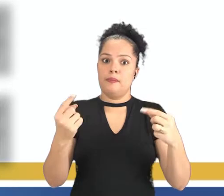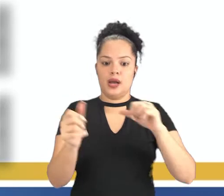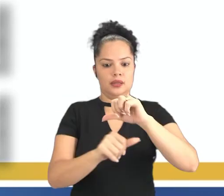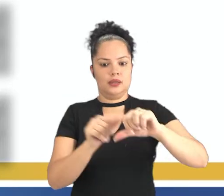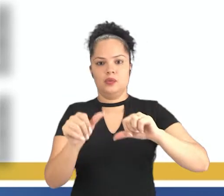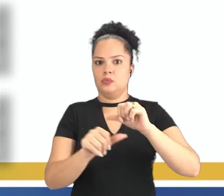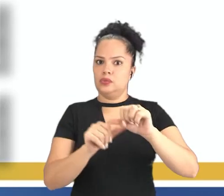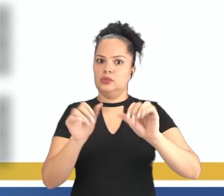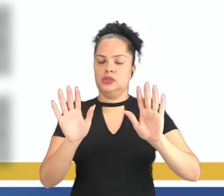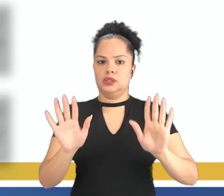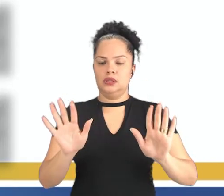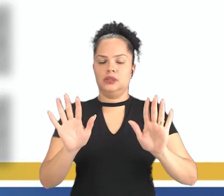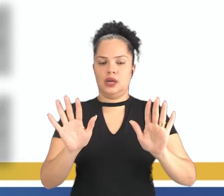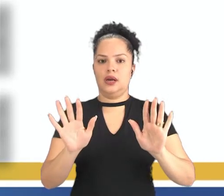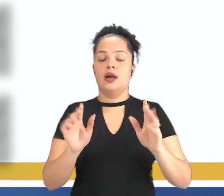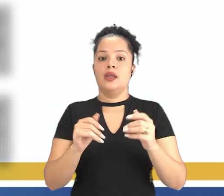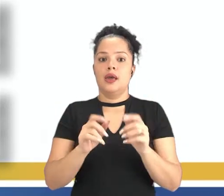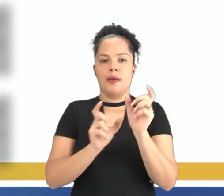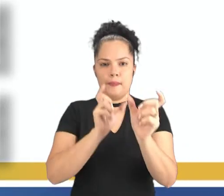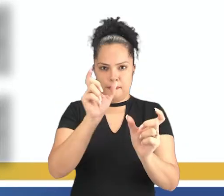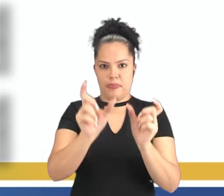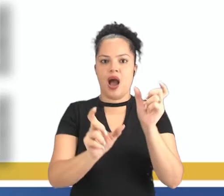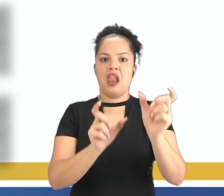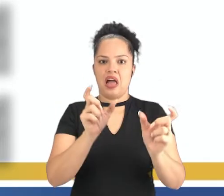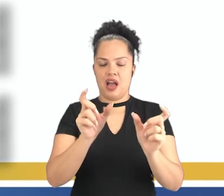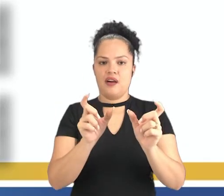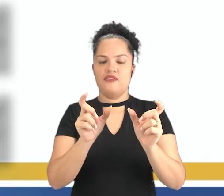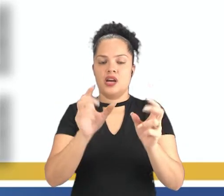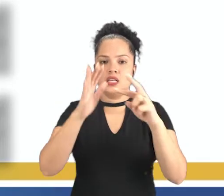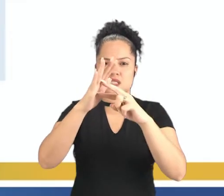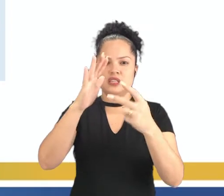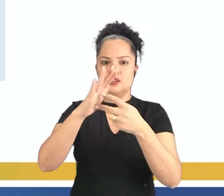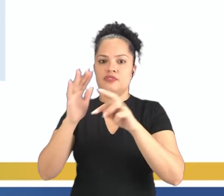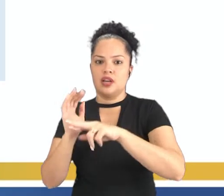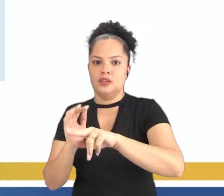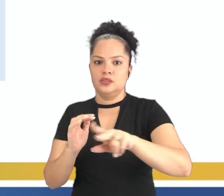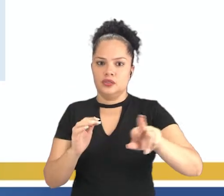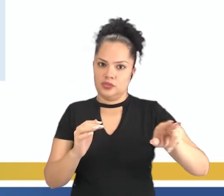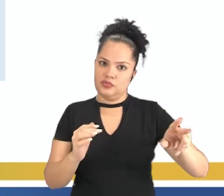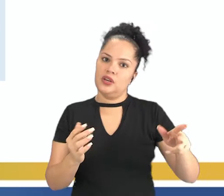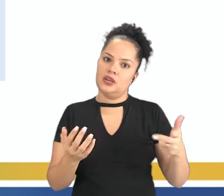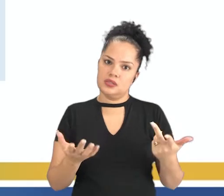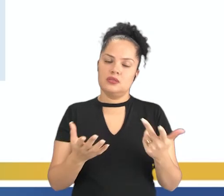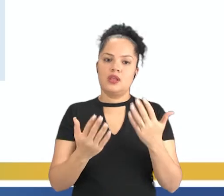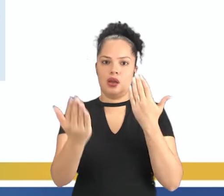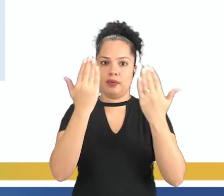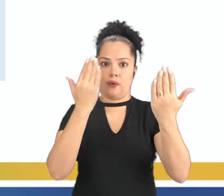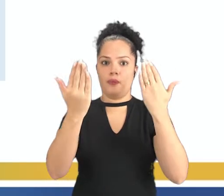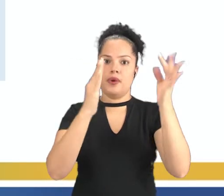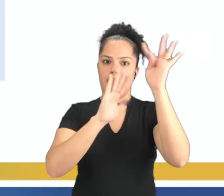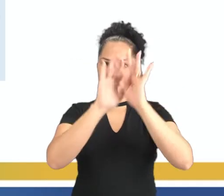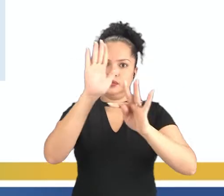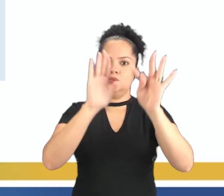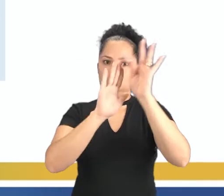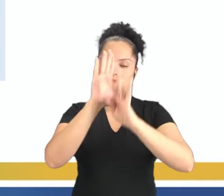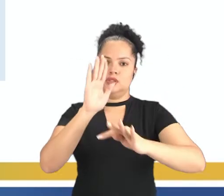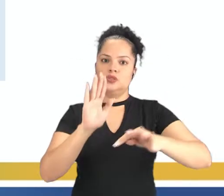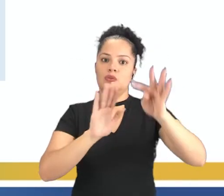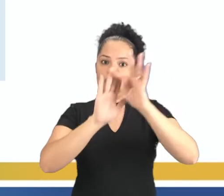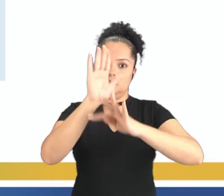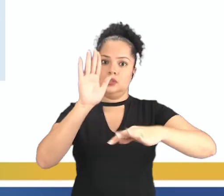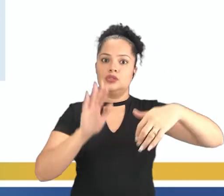de informações, uma palavra servindo para várias outras. Comparando os textos, Então, no texto